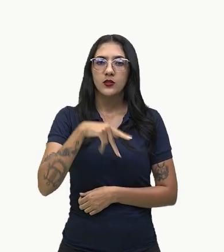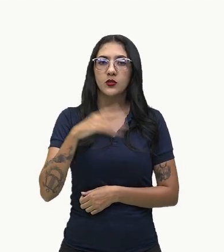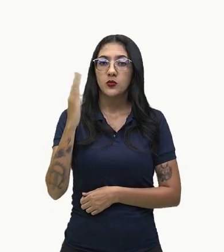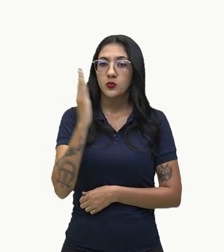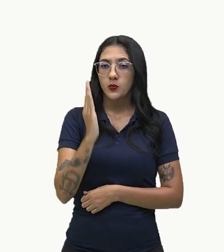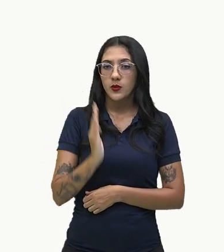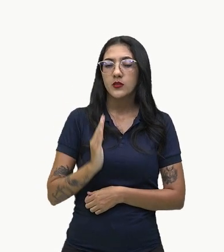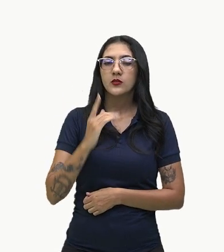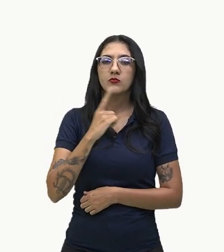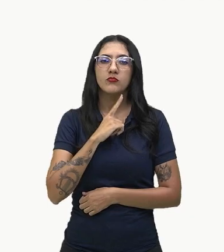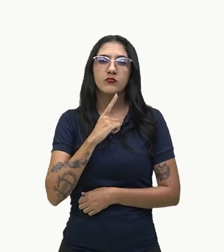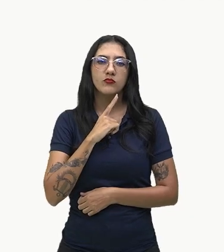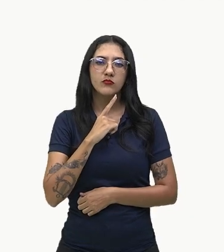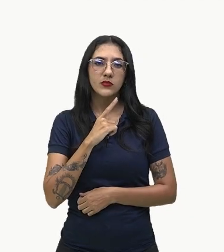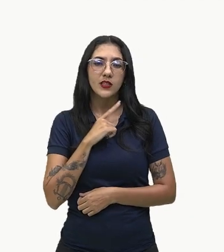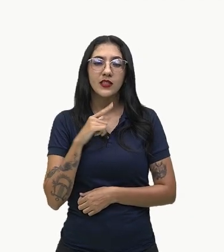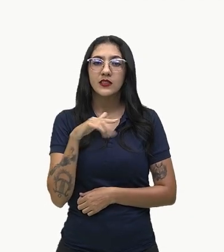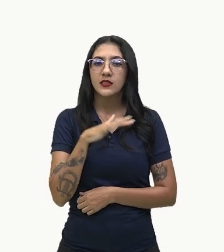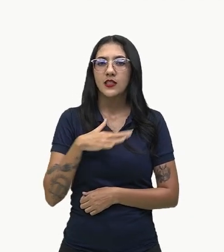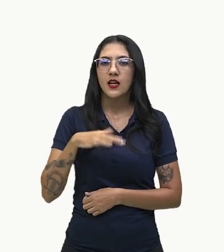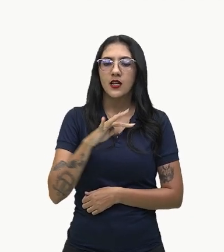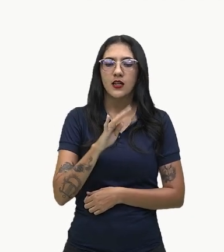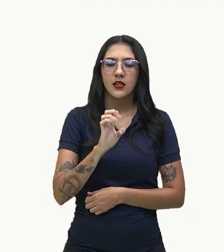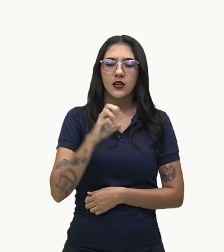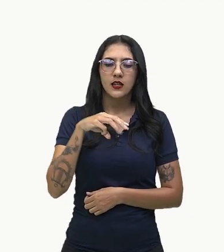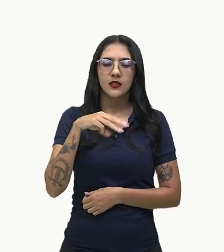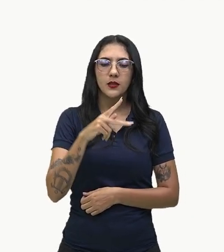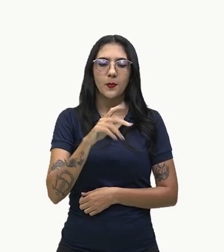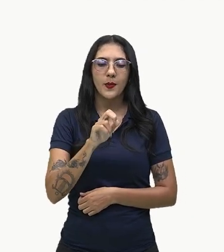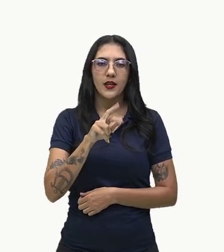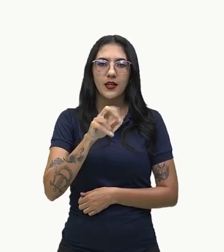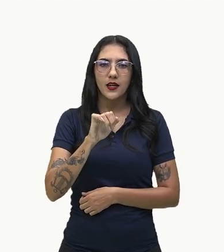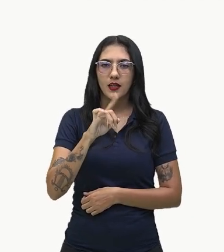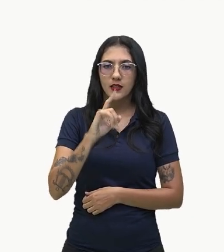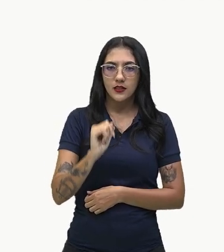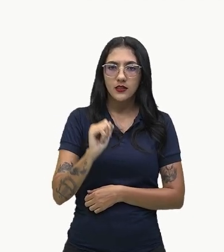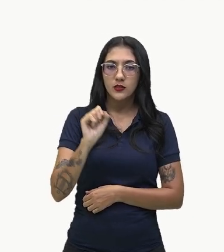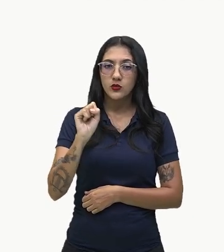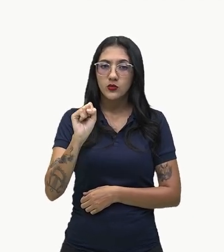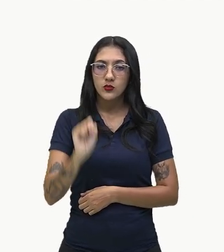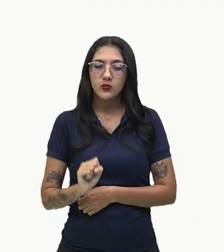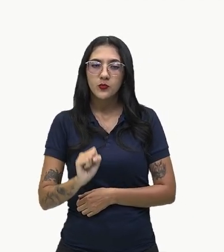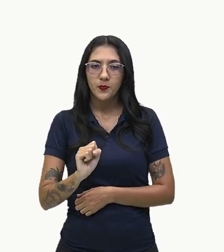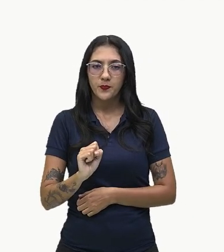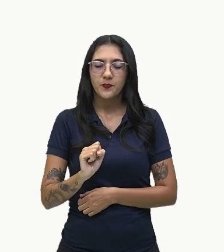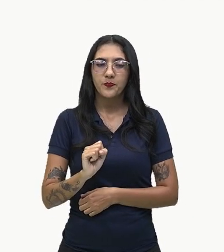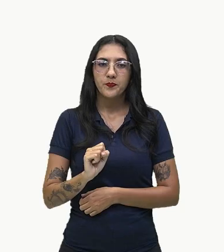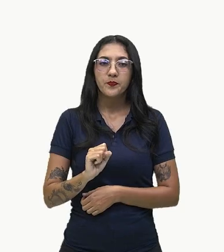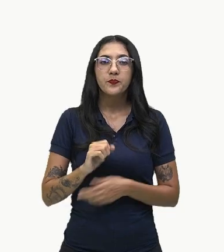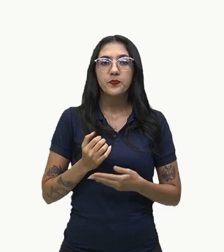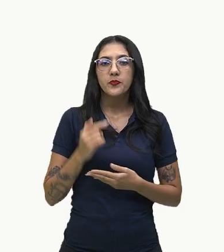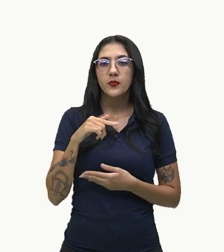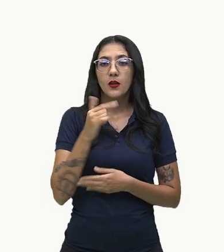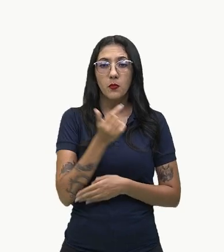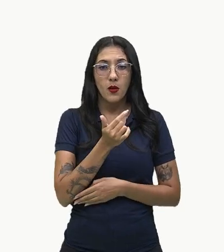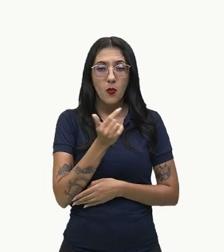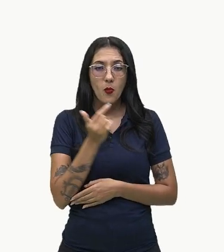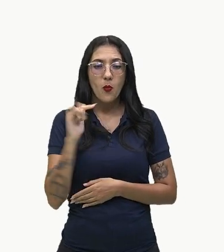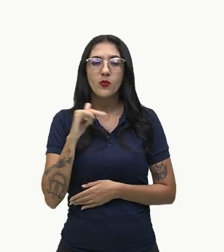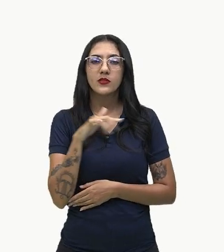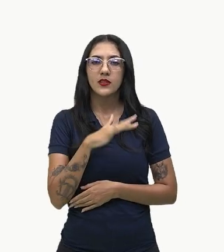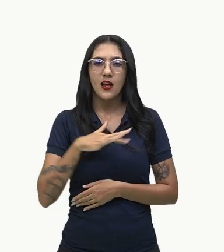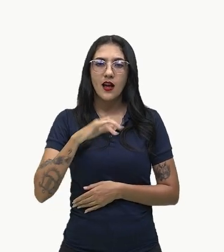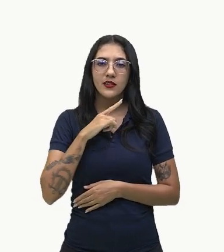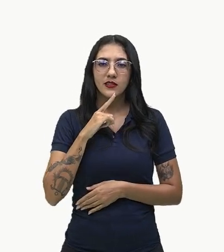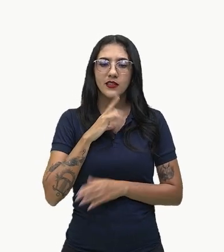na zona temperada sul, que é a zona que está entre o Trópico de Capricórnio